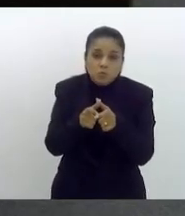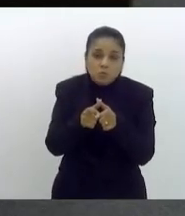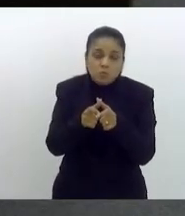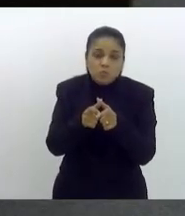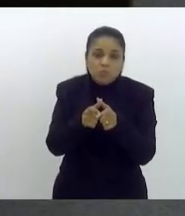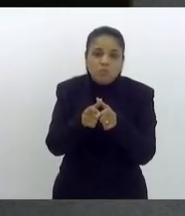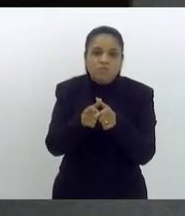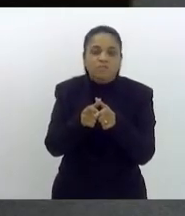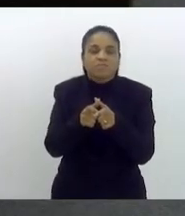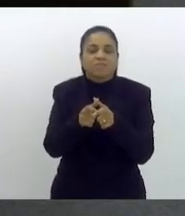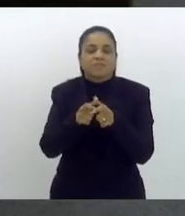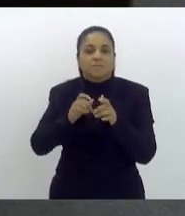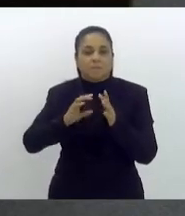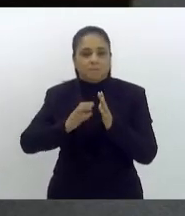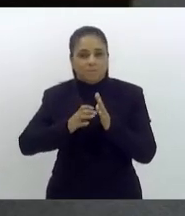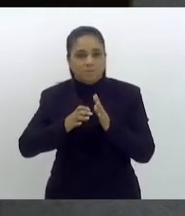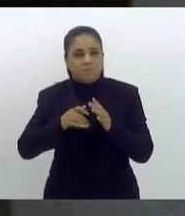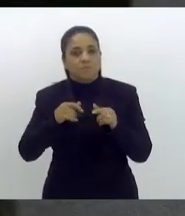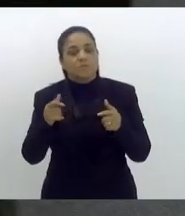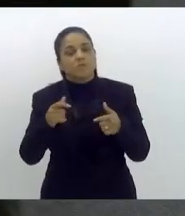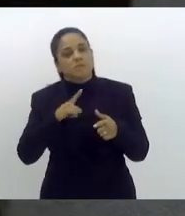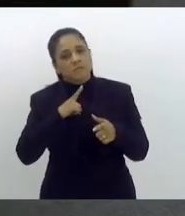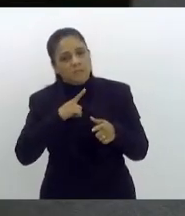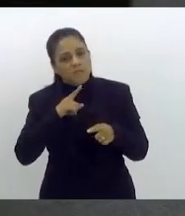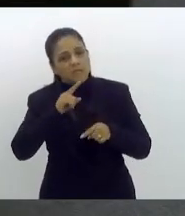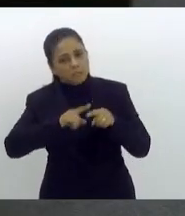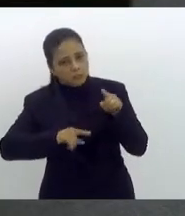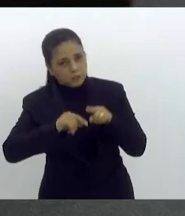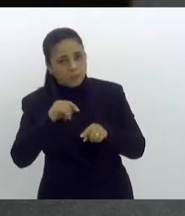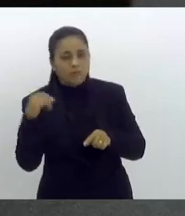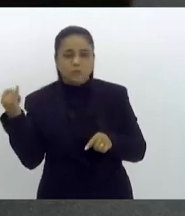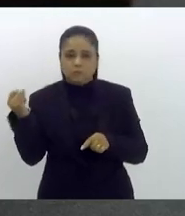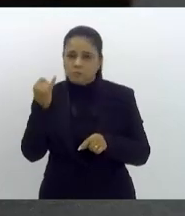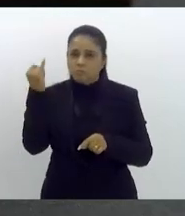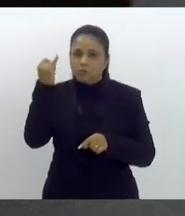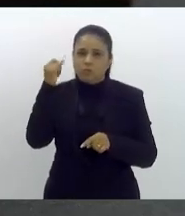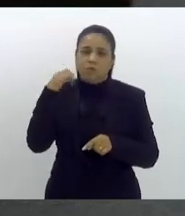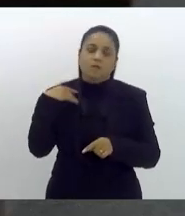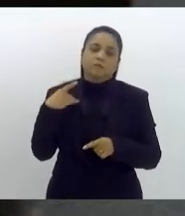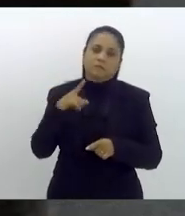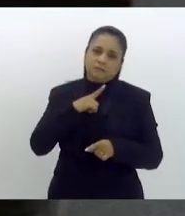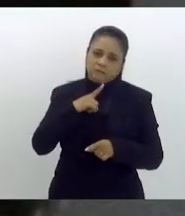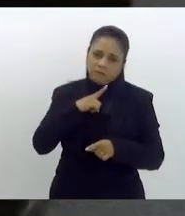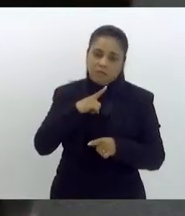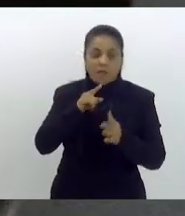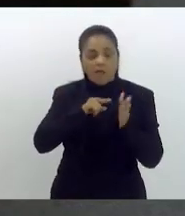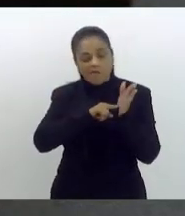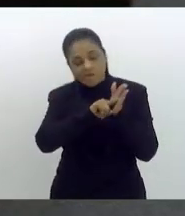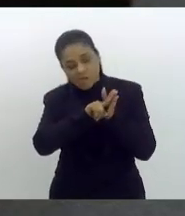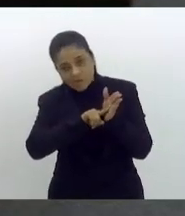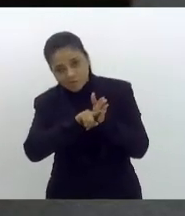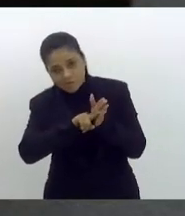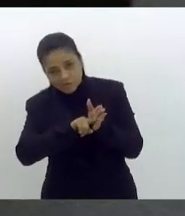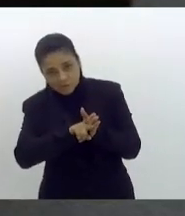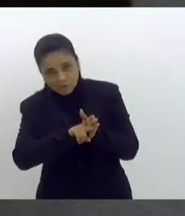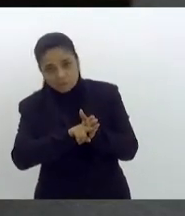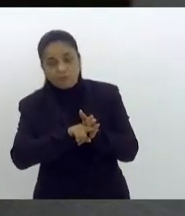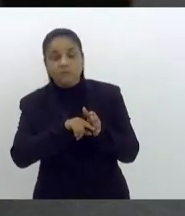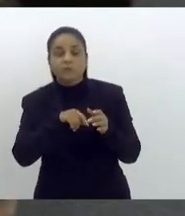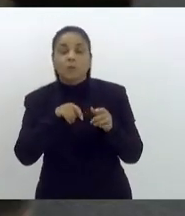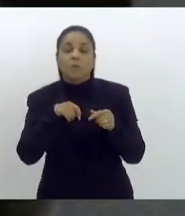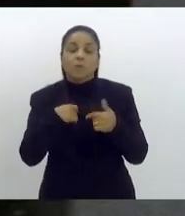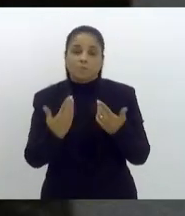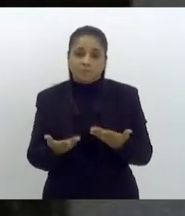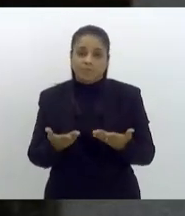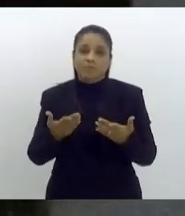minoria da casa e sabemos que tem alguns instrumentos importantes e um deles é a verificação então que a gente possa